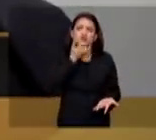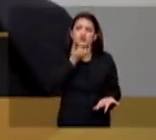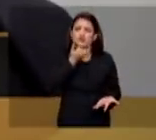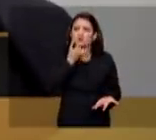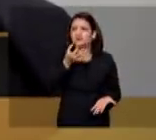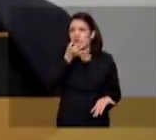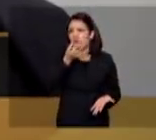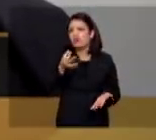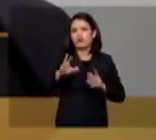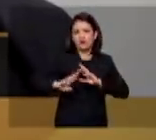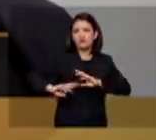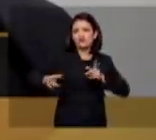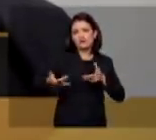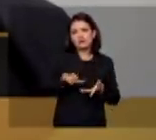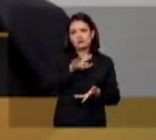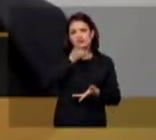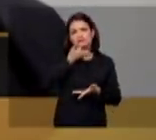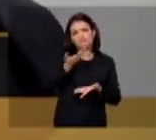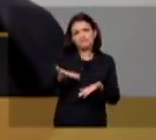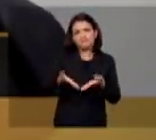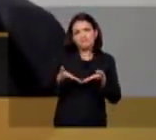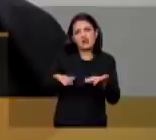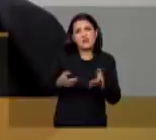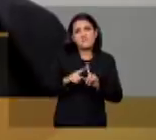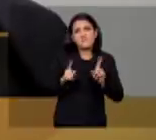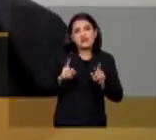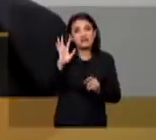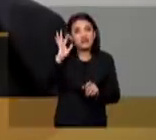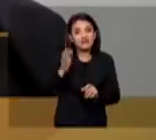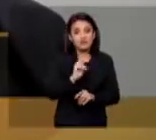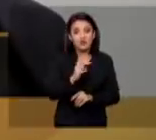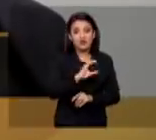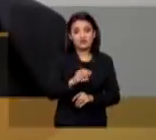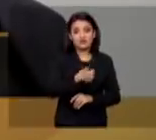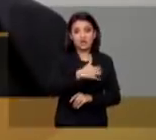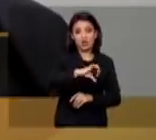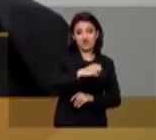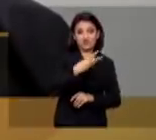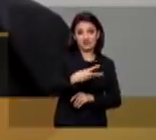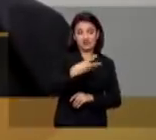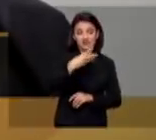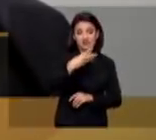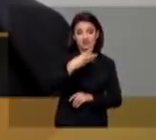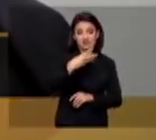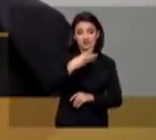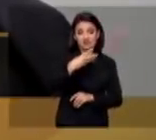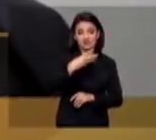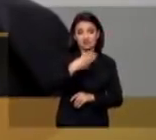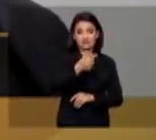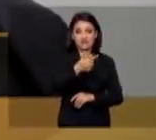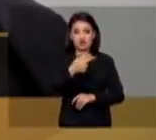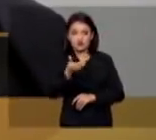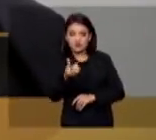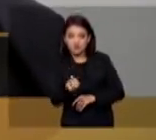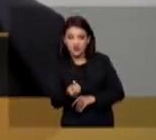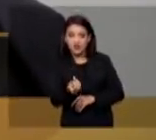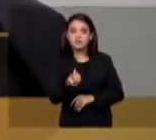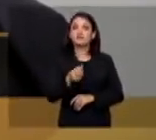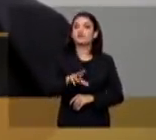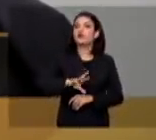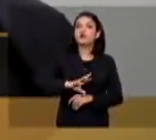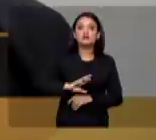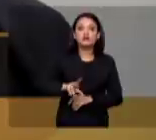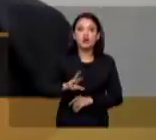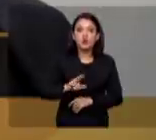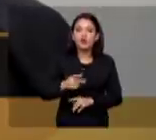eventuais posicionamentos contrários, a decisão neste HC 193.726, a meu ver, não compele, nem poderia compelir que a segunda